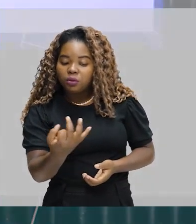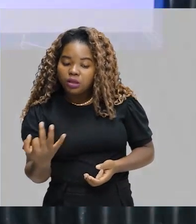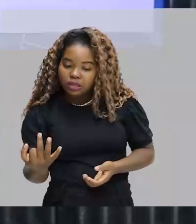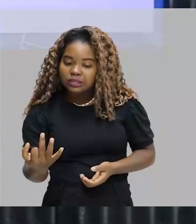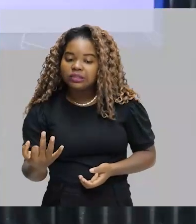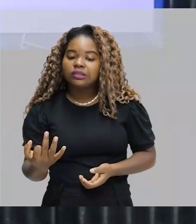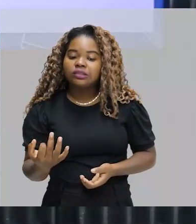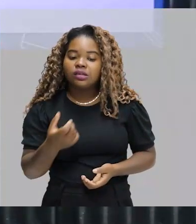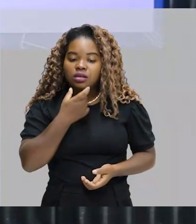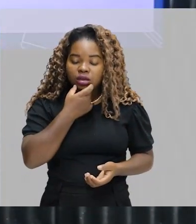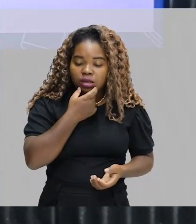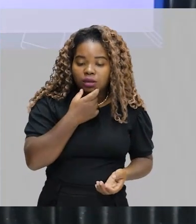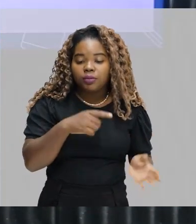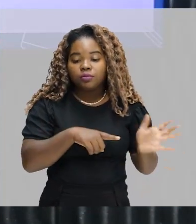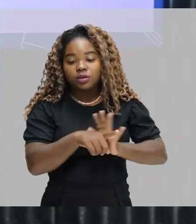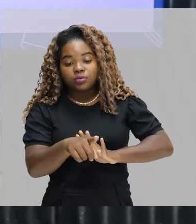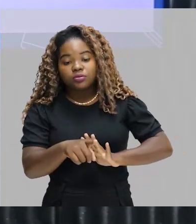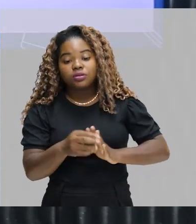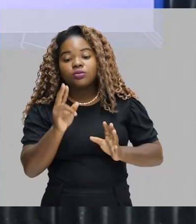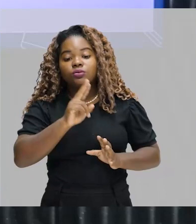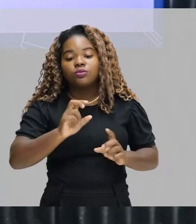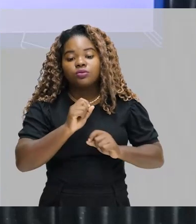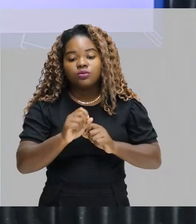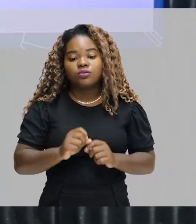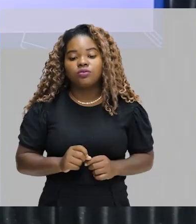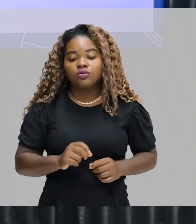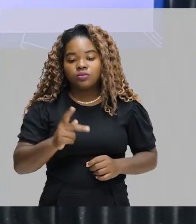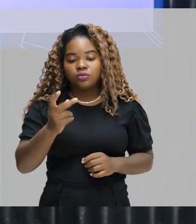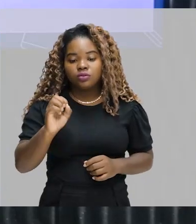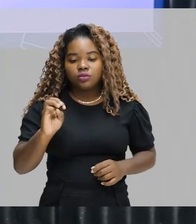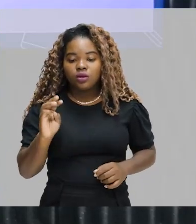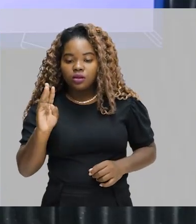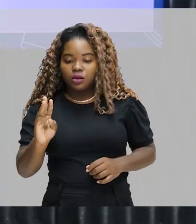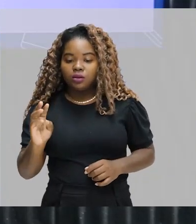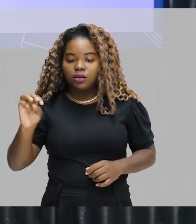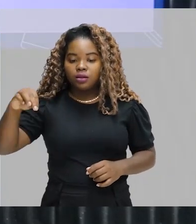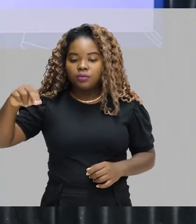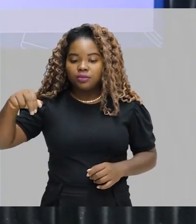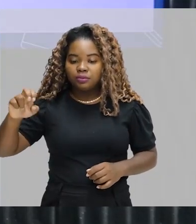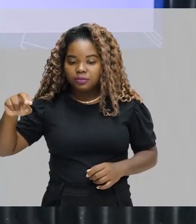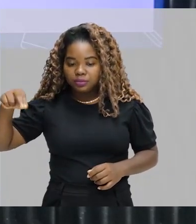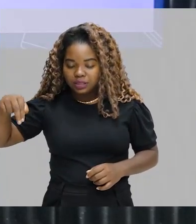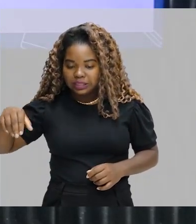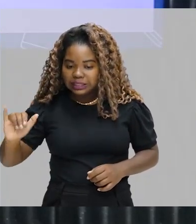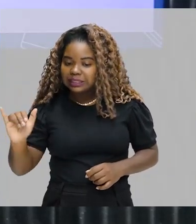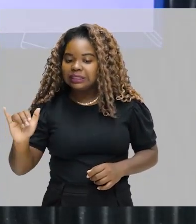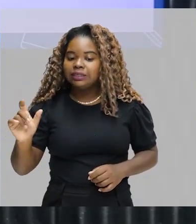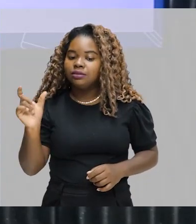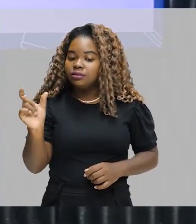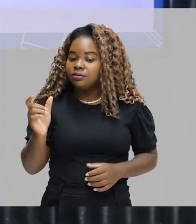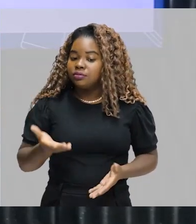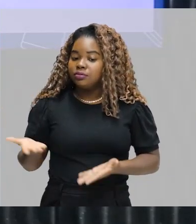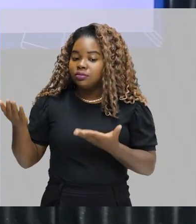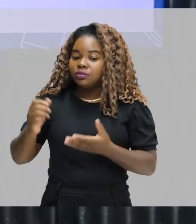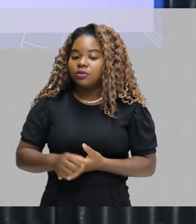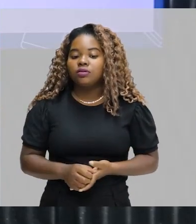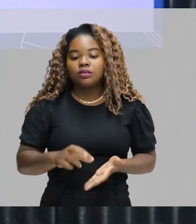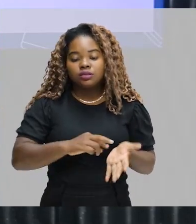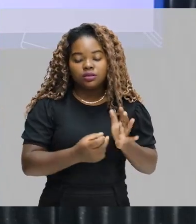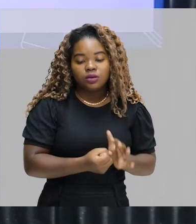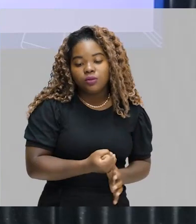quantidade, em inglês, para perguntar, nós vamos usar how many. How many significa quantos